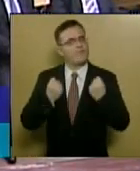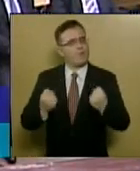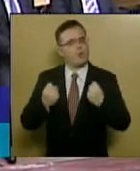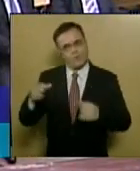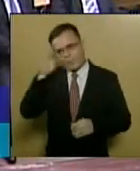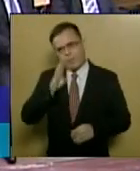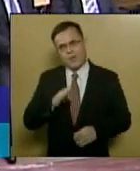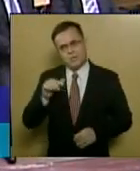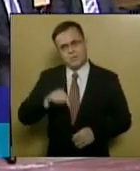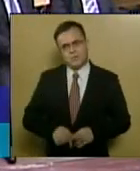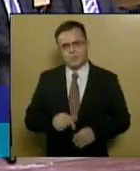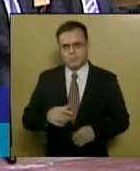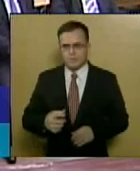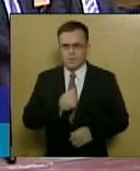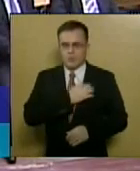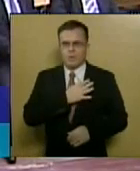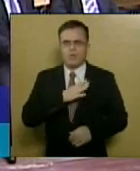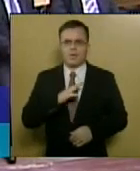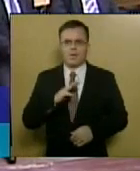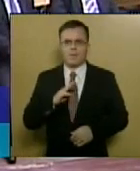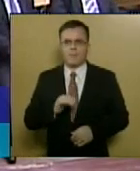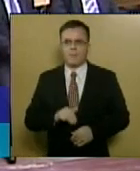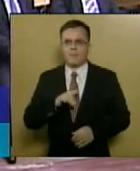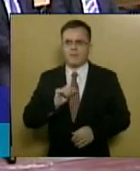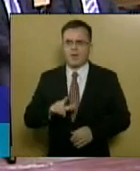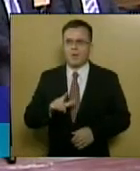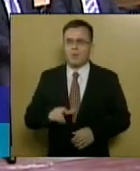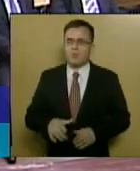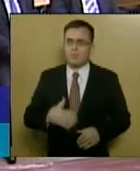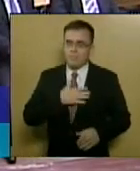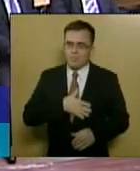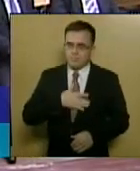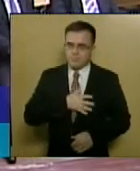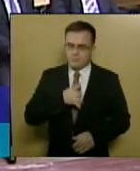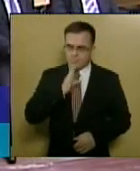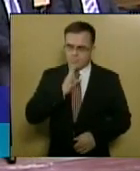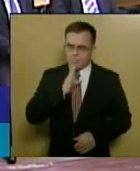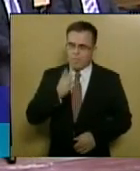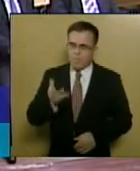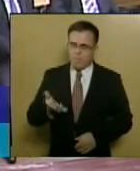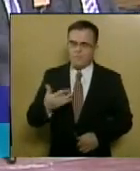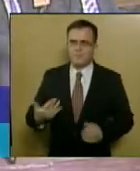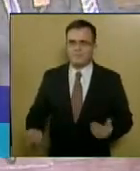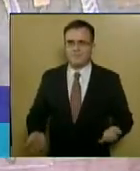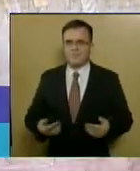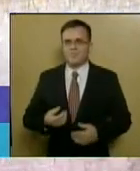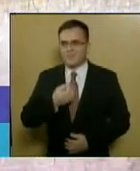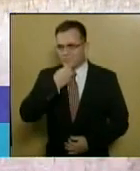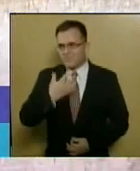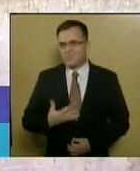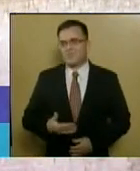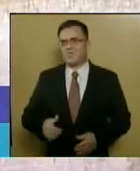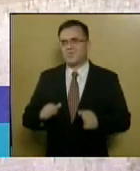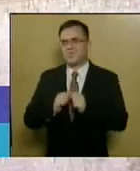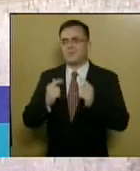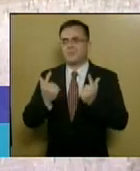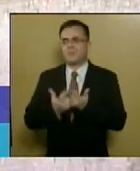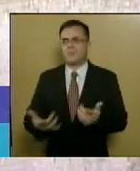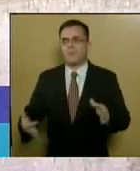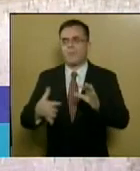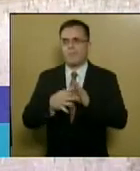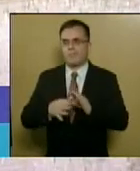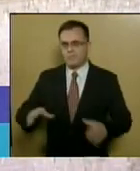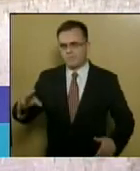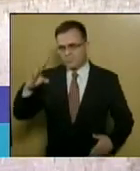país? Coronel Roberval, é um prazer, obrigado pelo esse entendimento, a Assembleia e o Exército